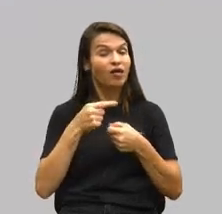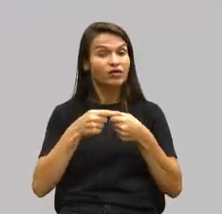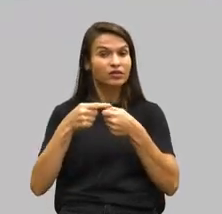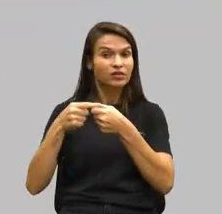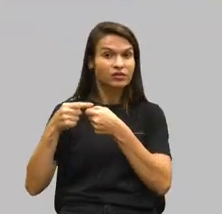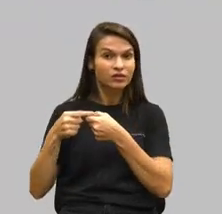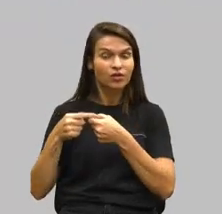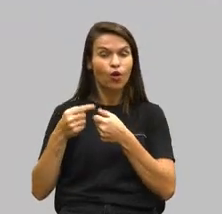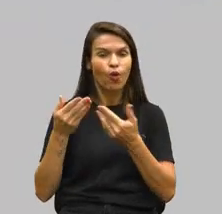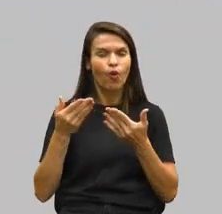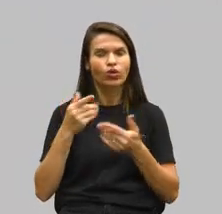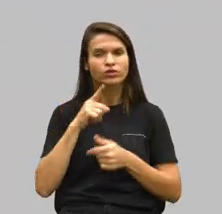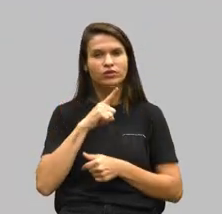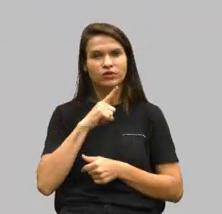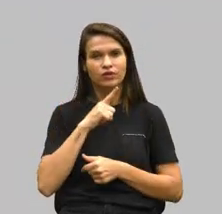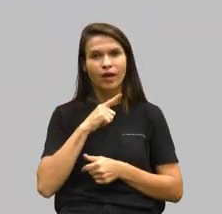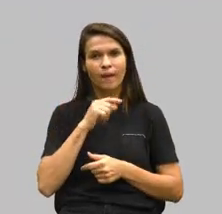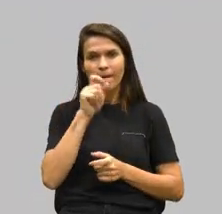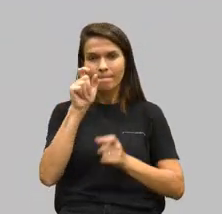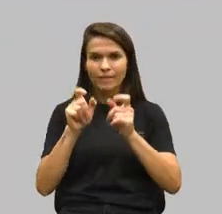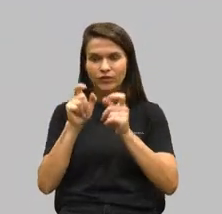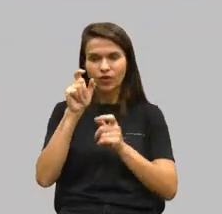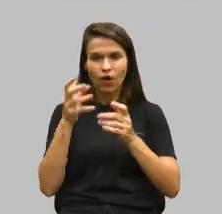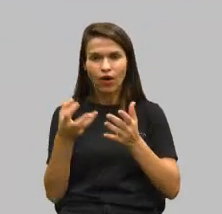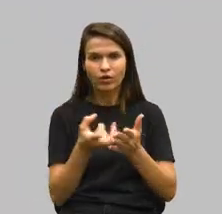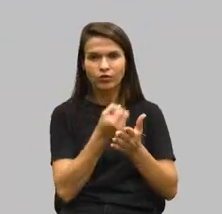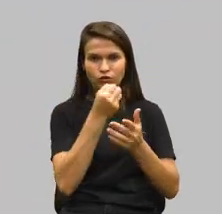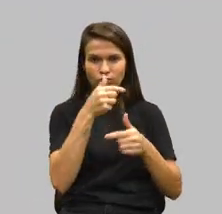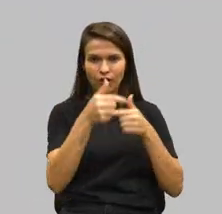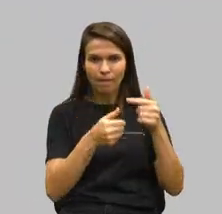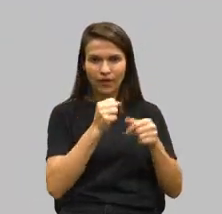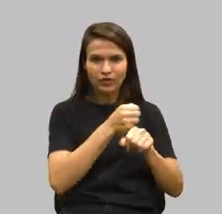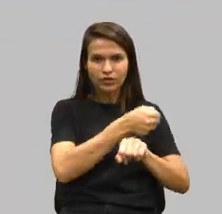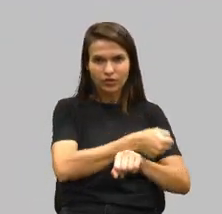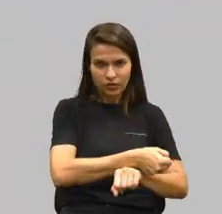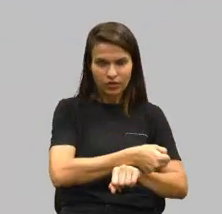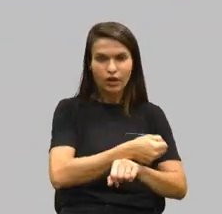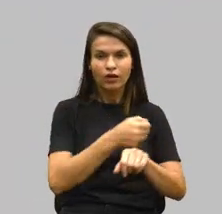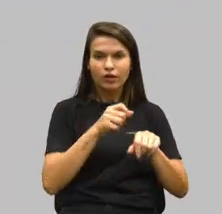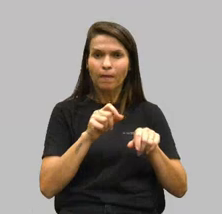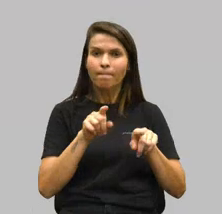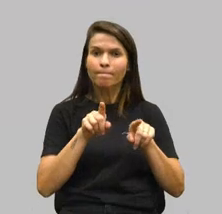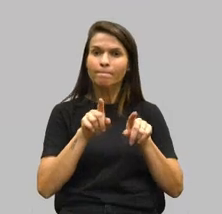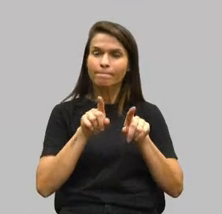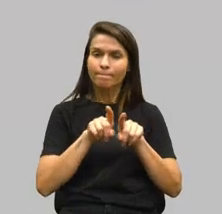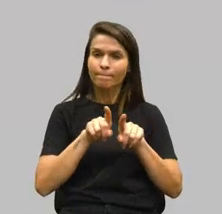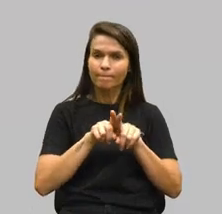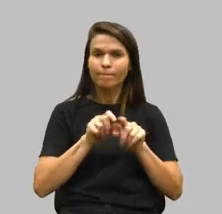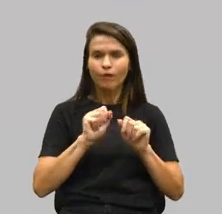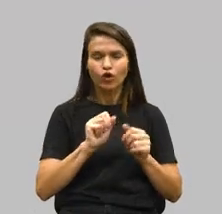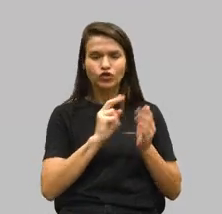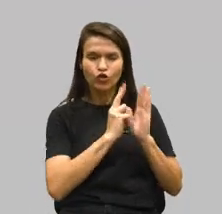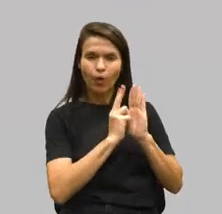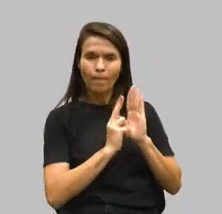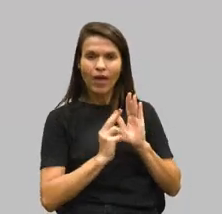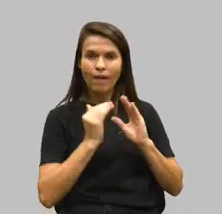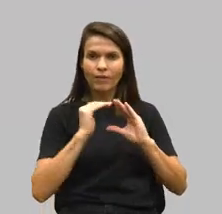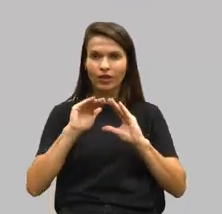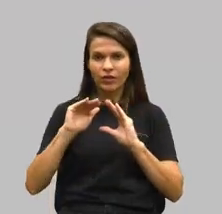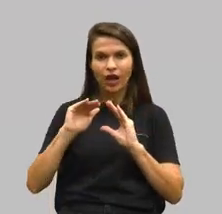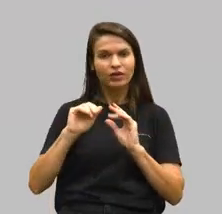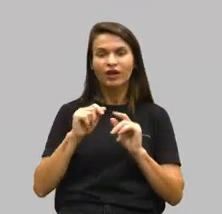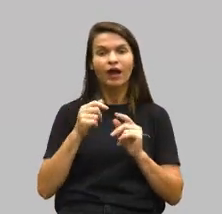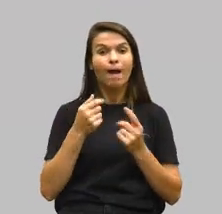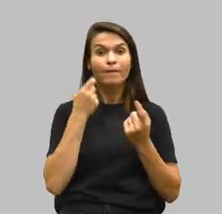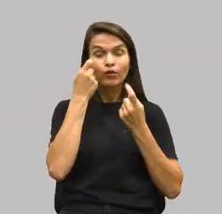as onde tem pessoas resgatadas tralho escravo que também a gente pode nomear e mandar depois porque a preocupação não é dar resposta